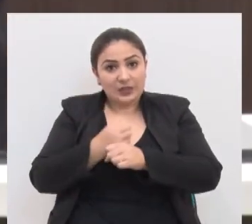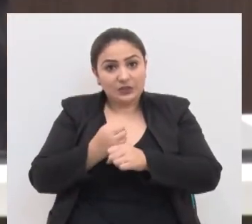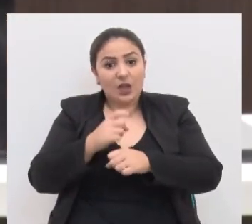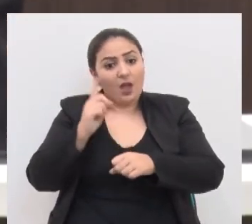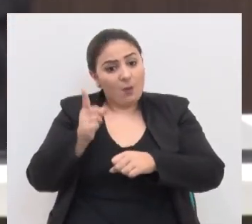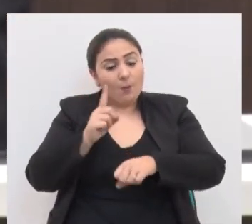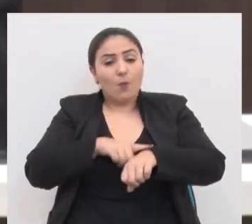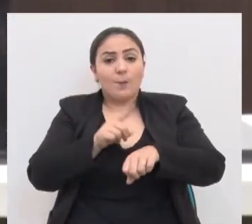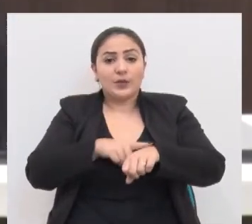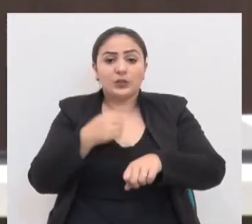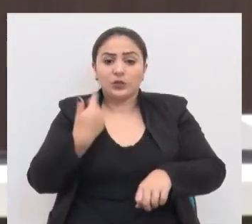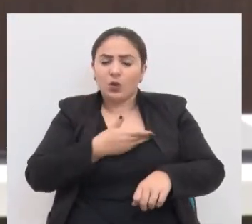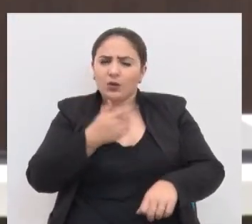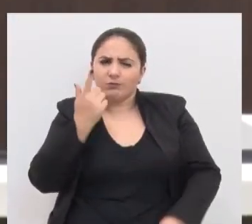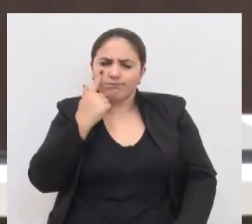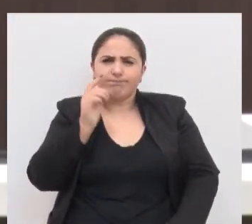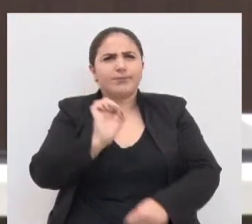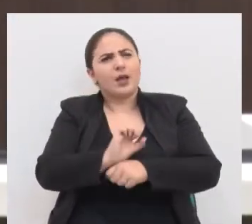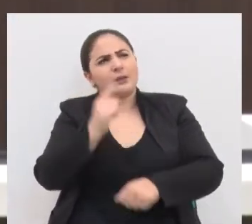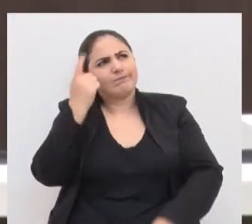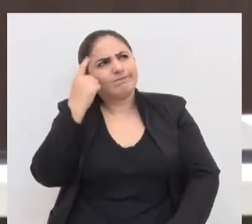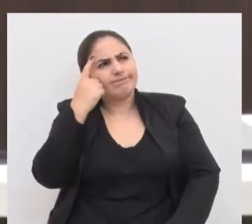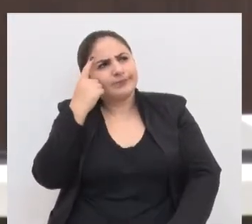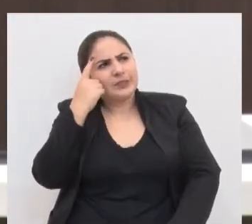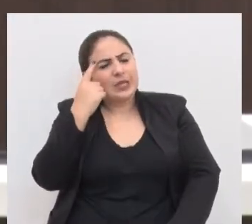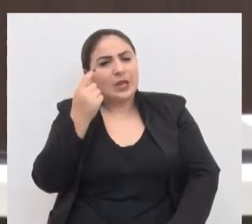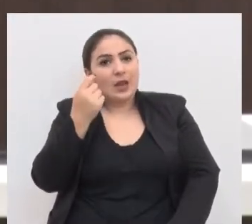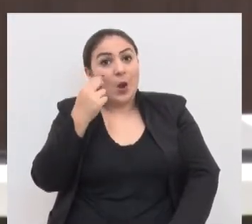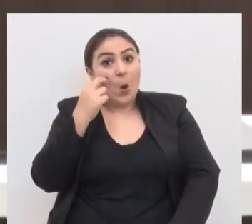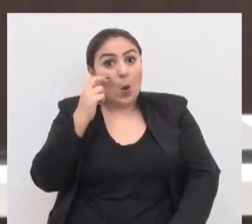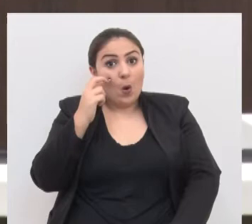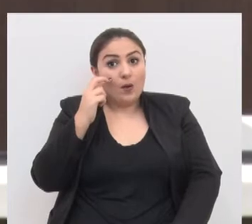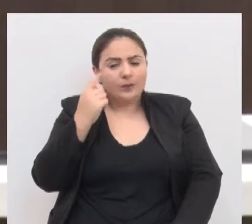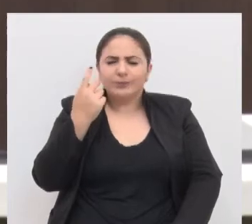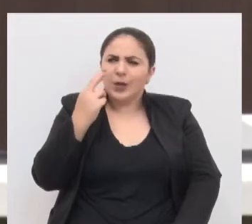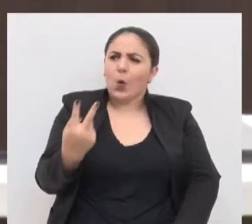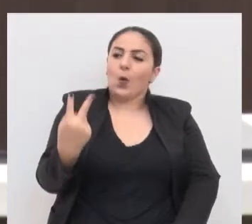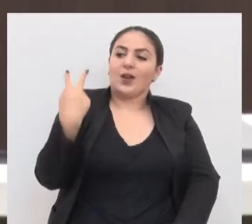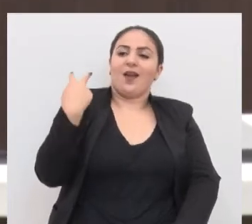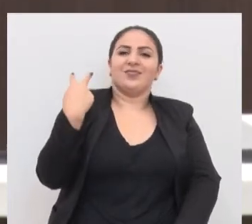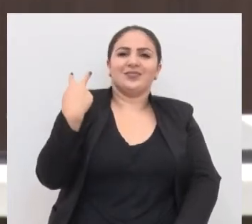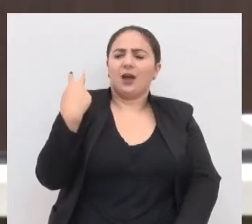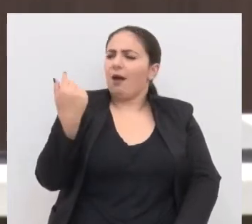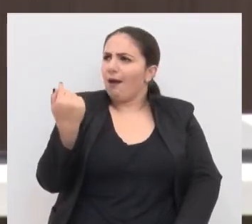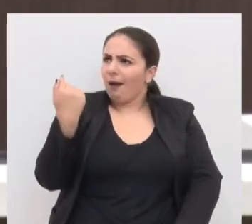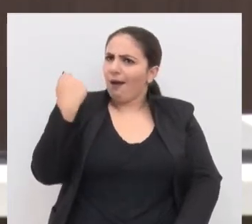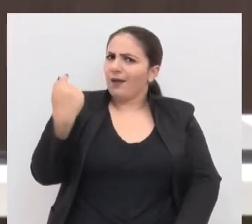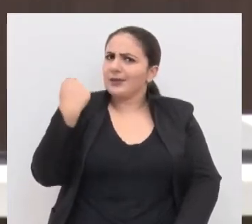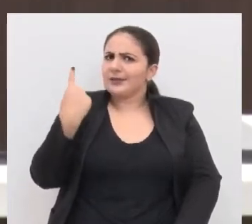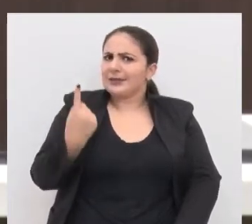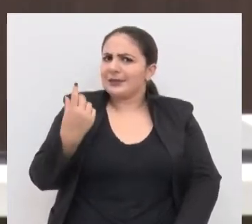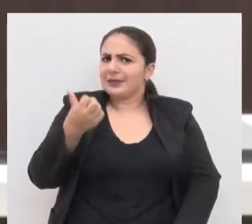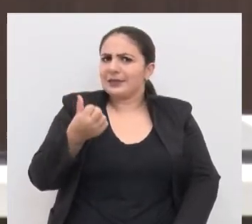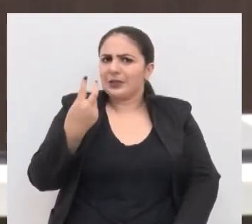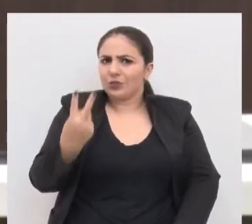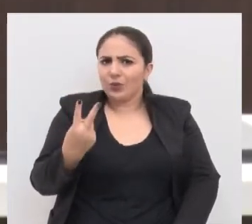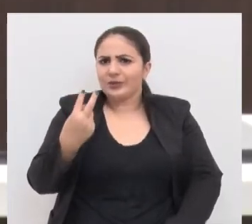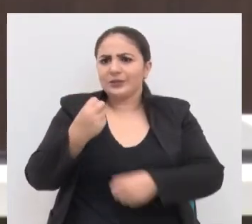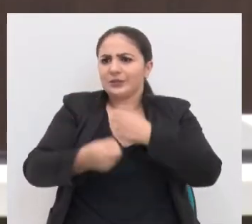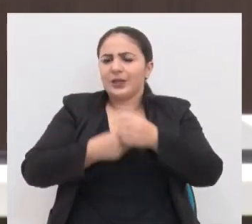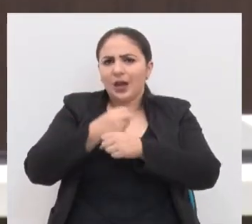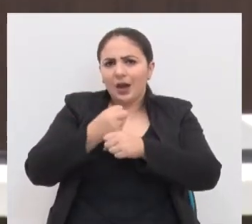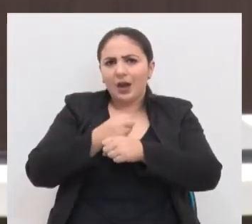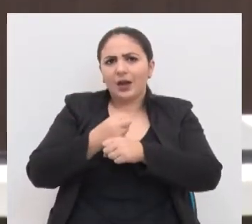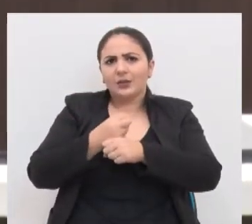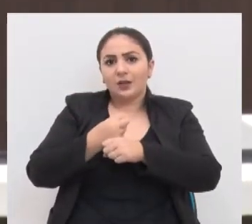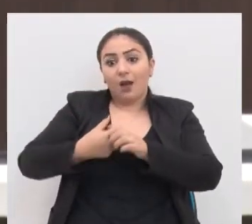momento de a gente tirar uns minutos e refletir e olhar para trás e pensar. Lá atrás, 162 anos, antes,